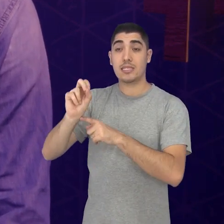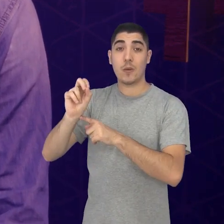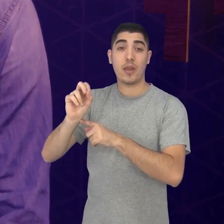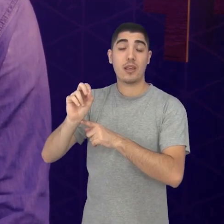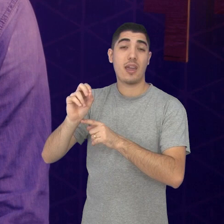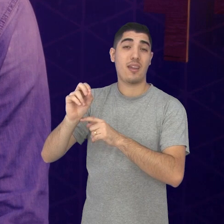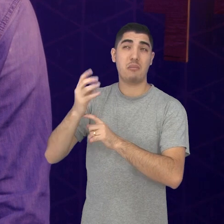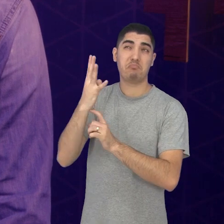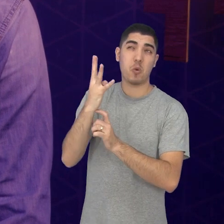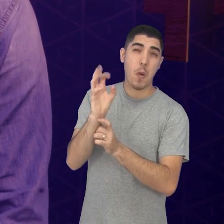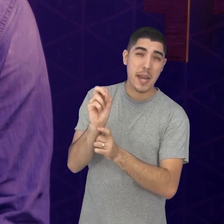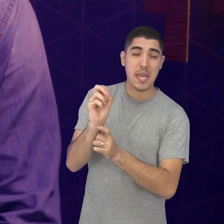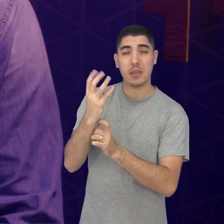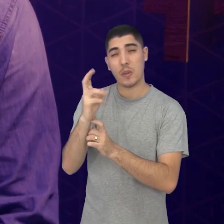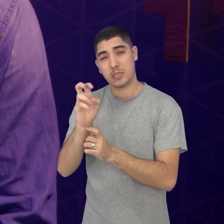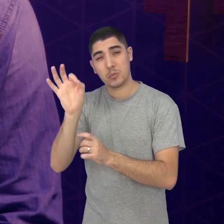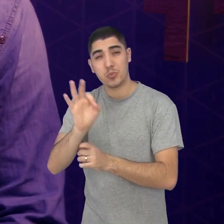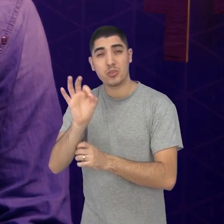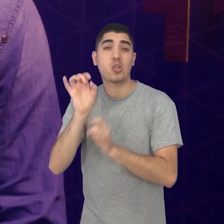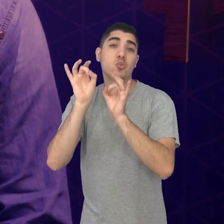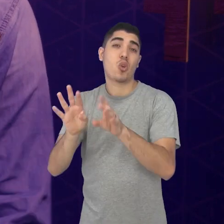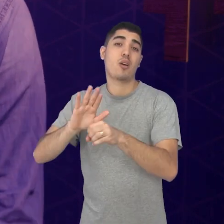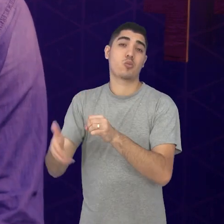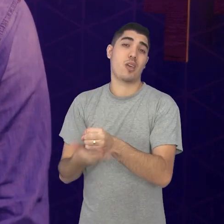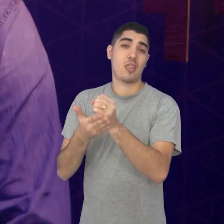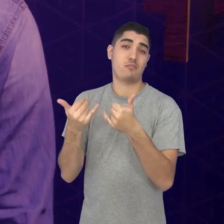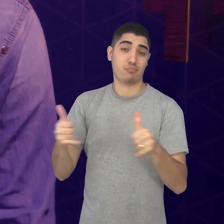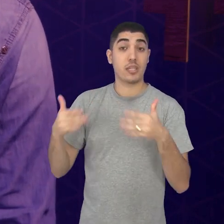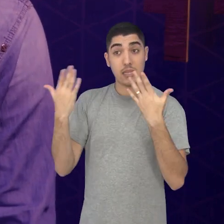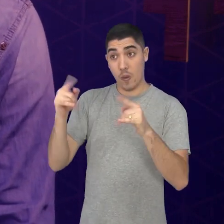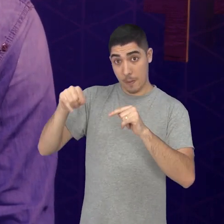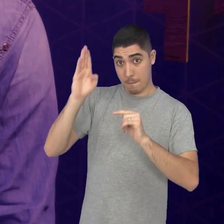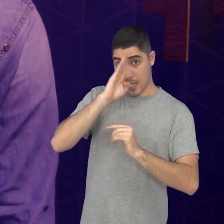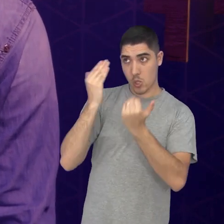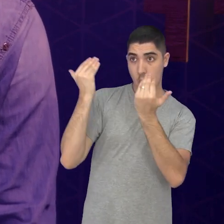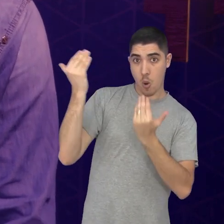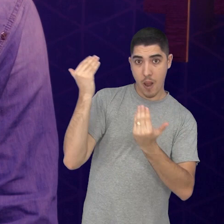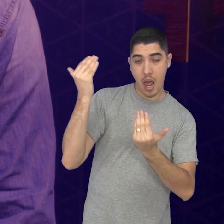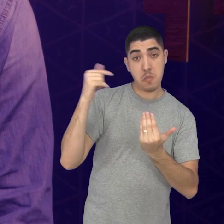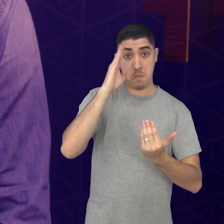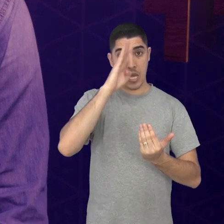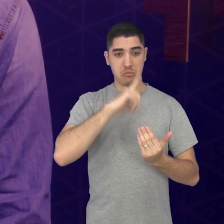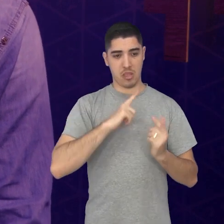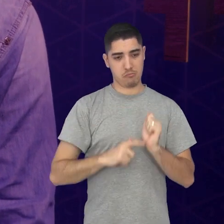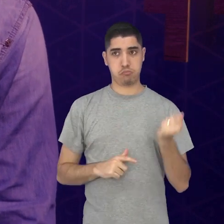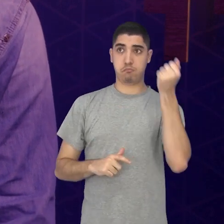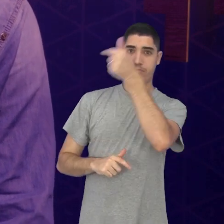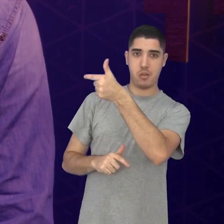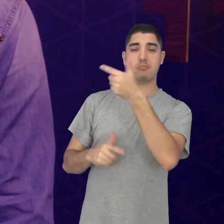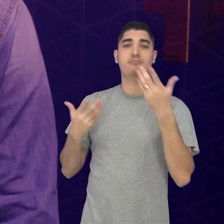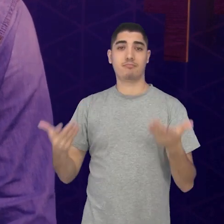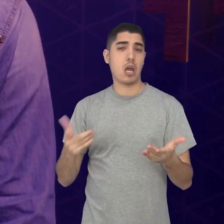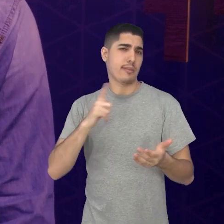50%. Então, assim, o Brasil está bastante na frente nesse sentido. É lógico, tem outras maneiras